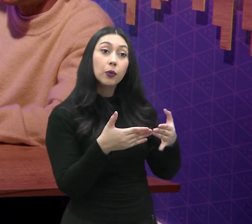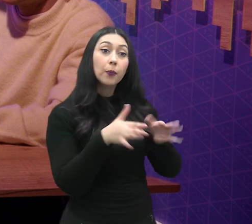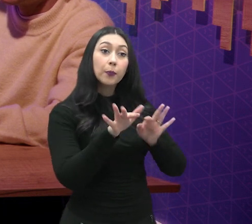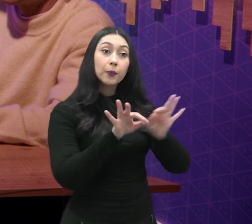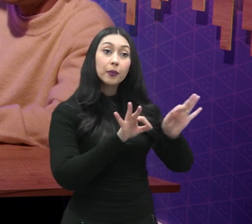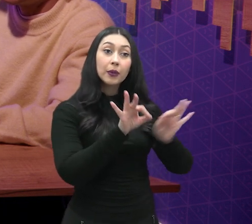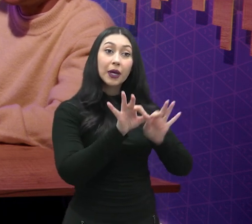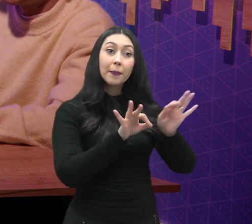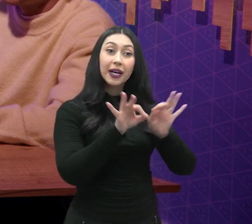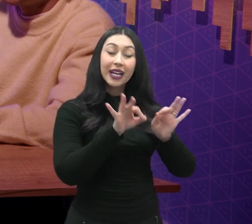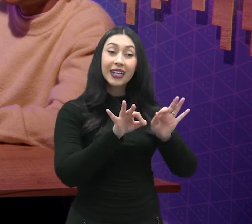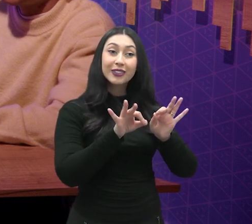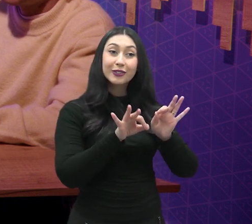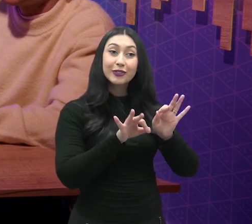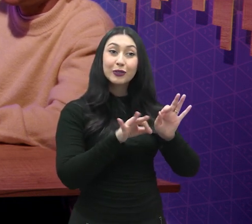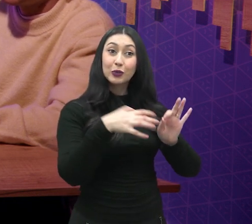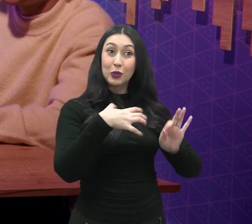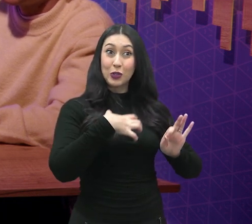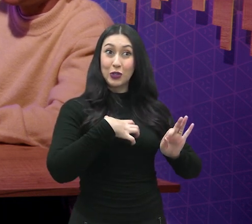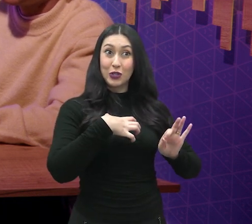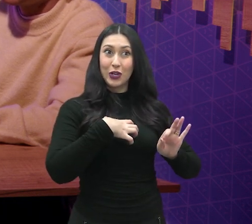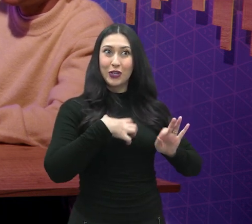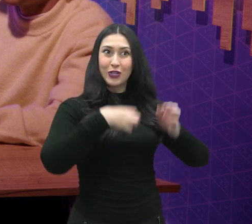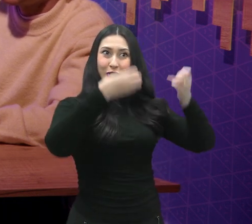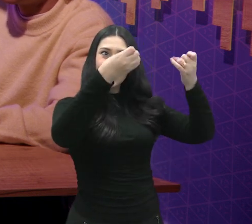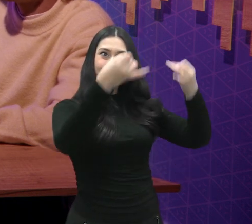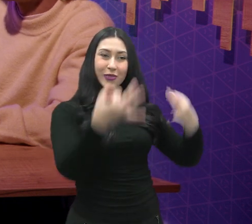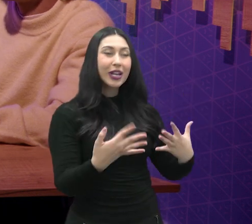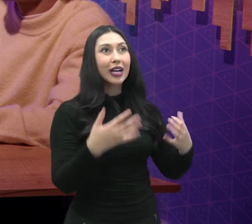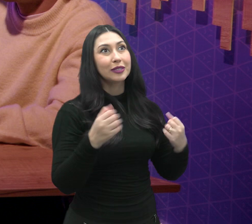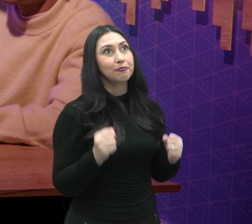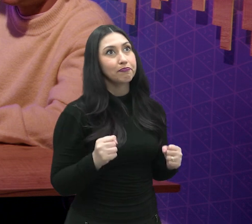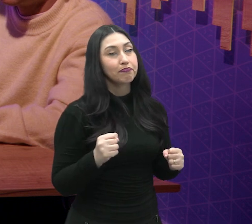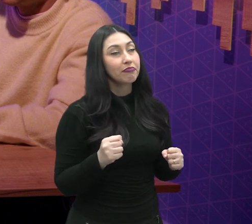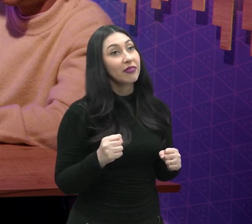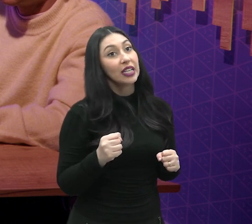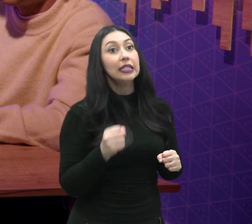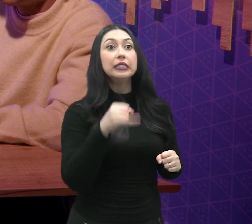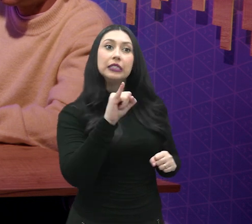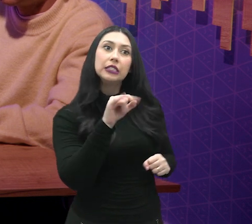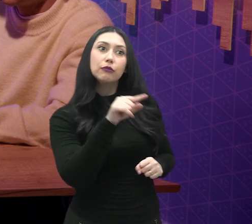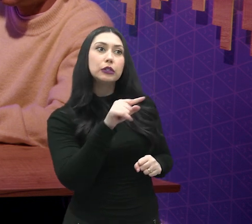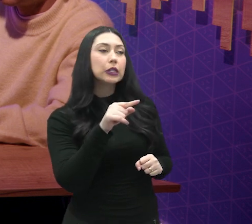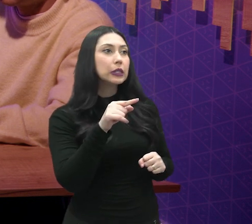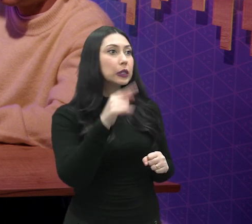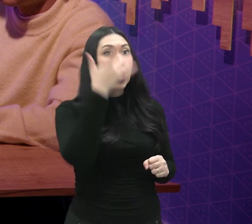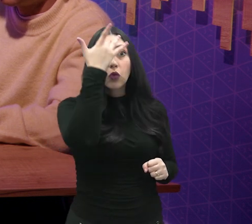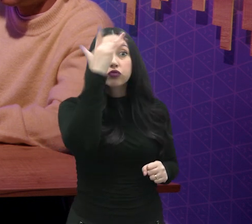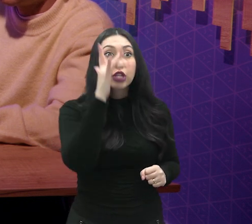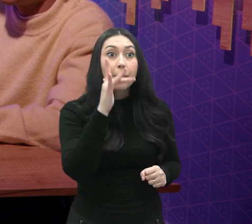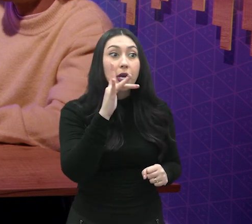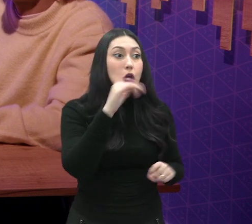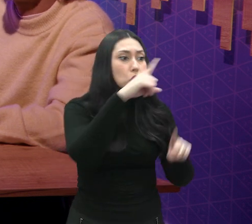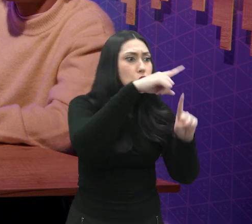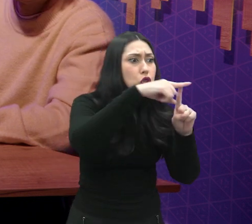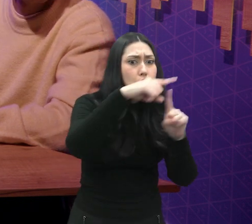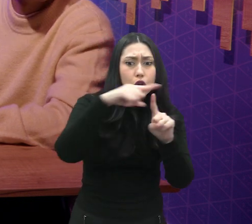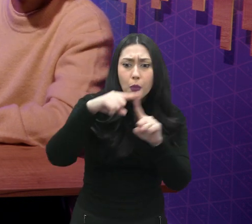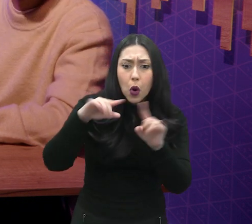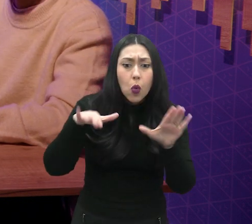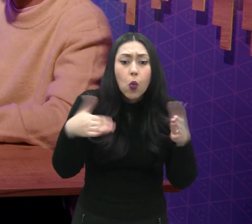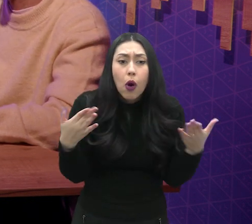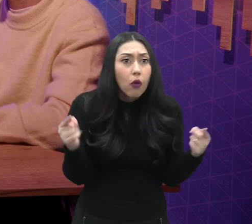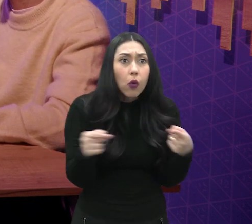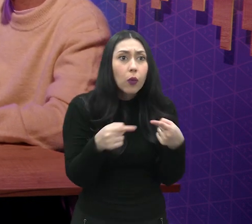chamada Eureka que eles montaram, assim, um esqueminha muito legal pra falar um pouquinho. E se você fica confuso de qual